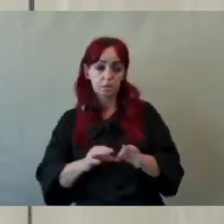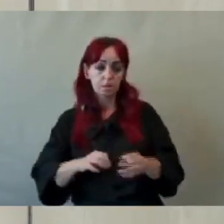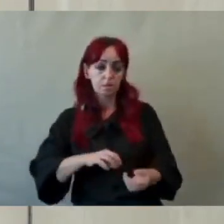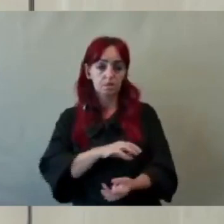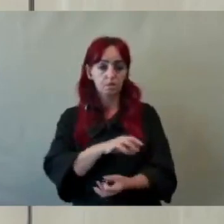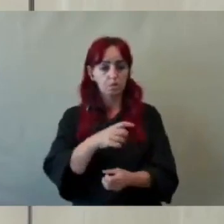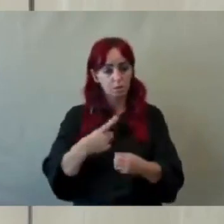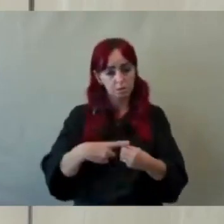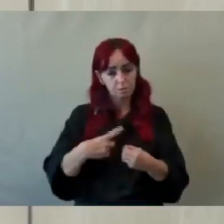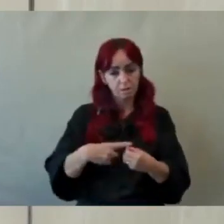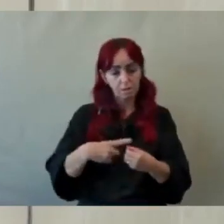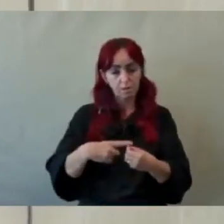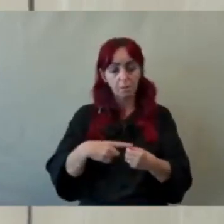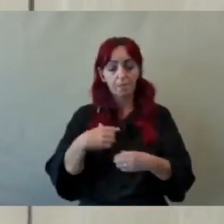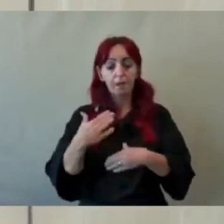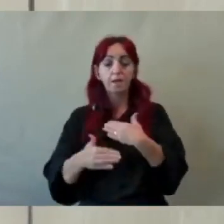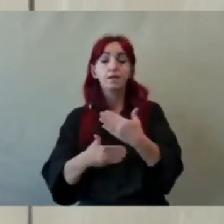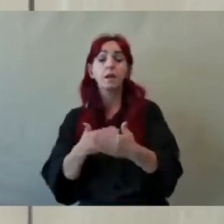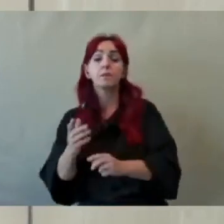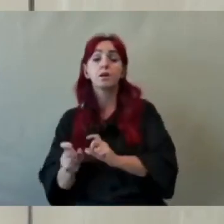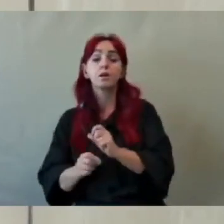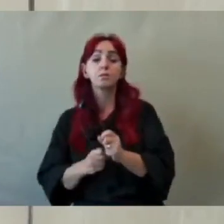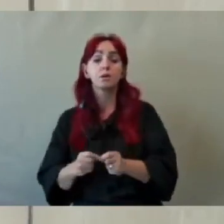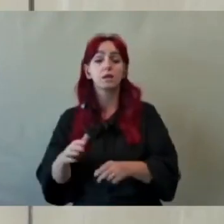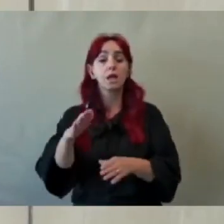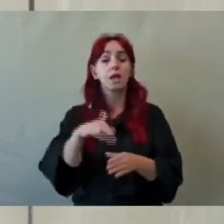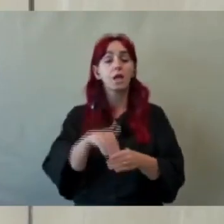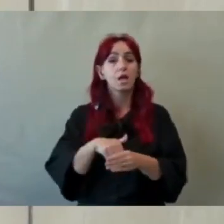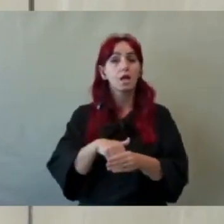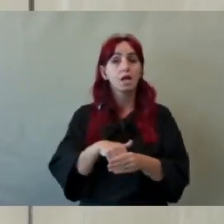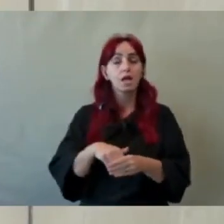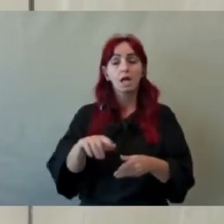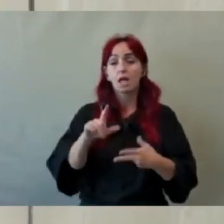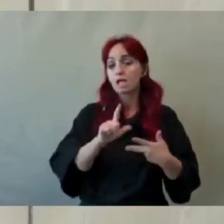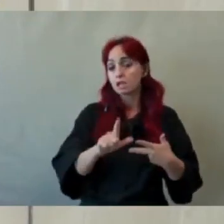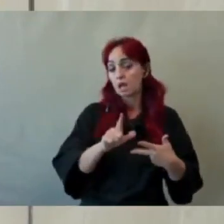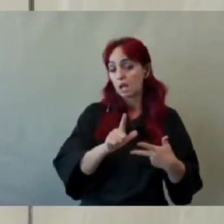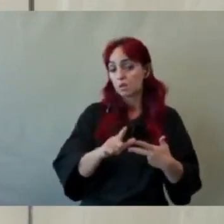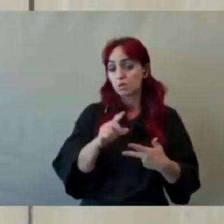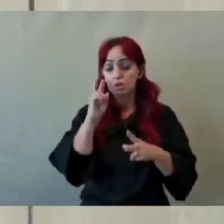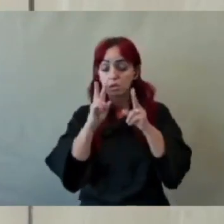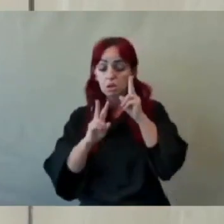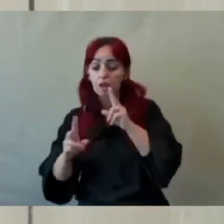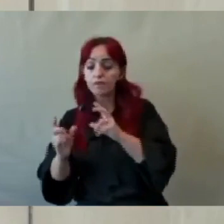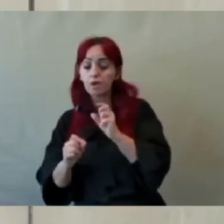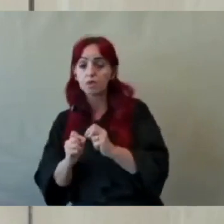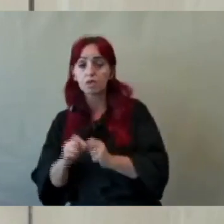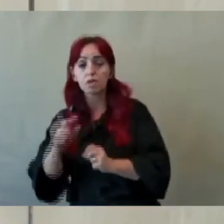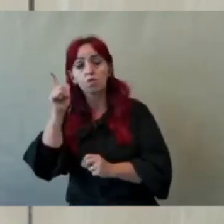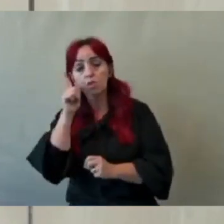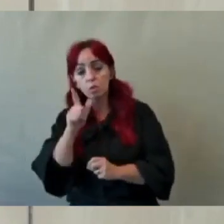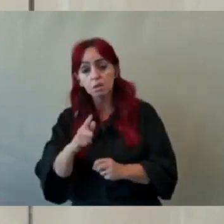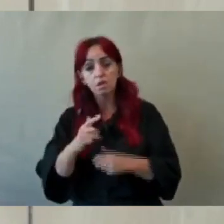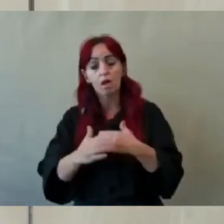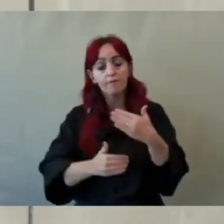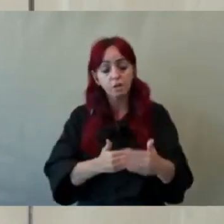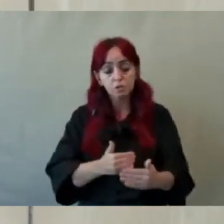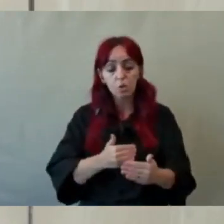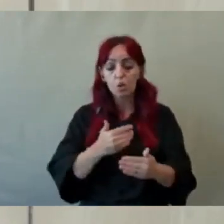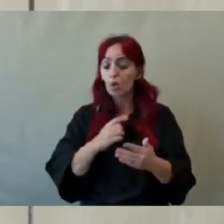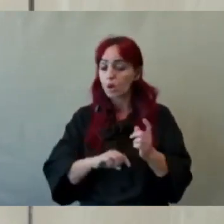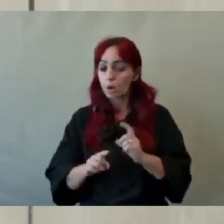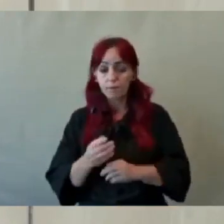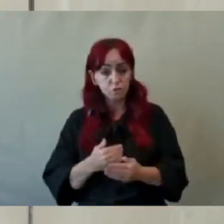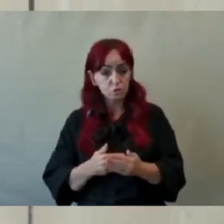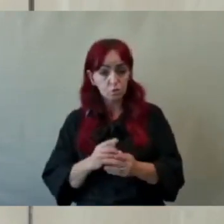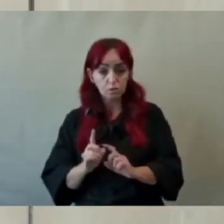já entre pensando o que essa Câmara avaliou do que avançou e não avançou no atual plano municipal de educação. Que acho que seria importante para a